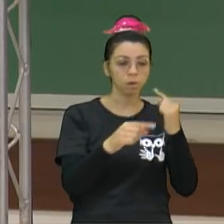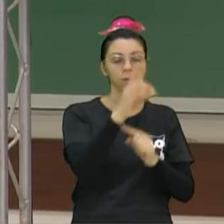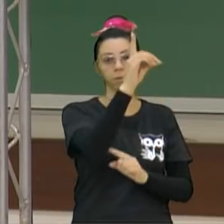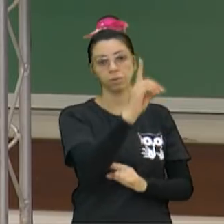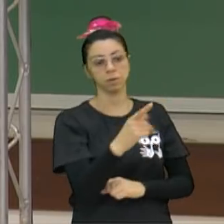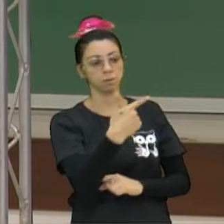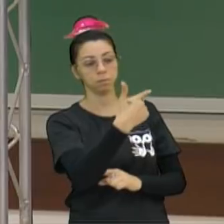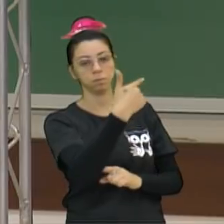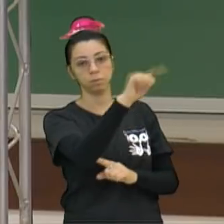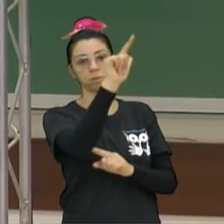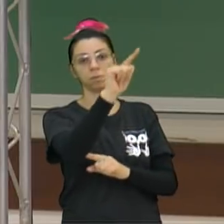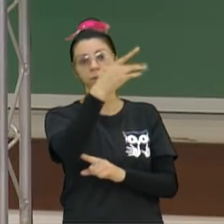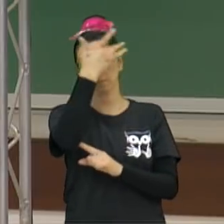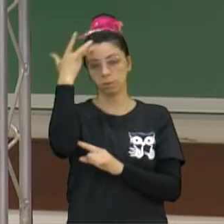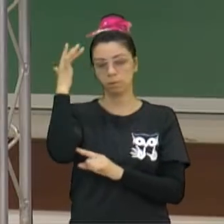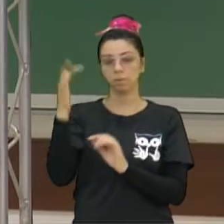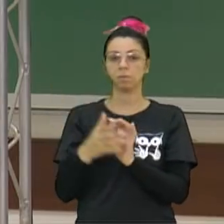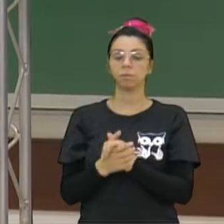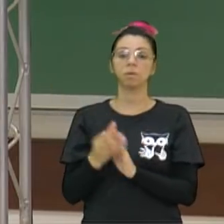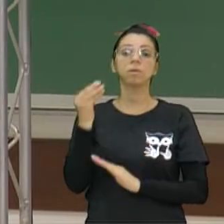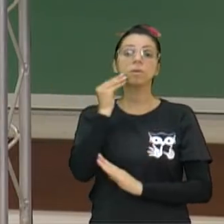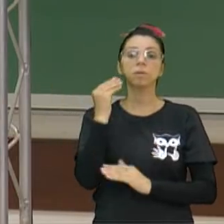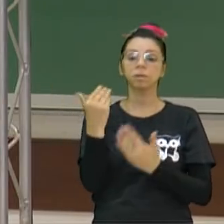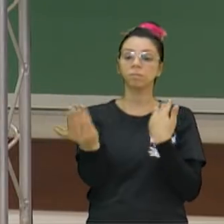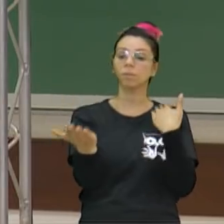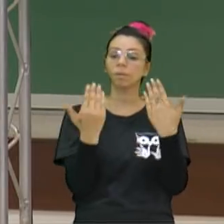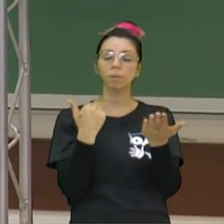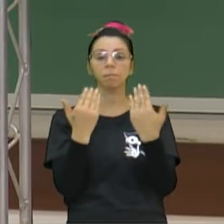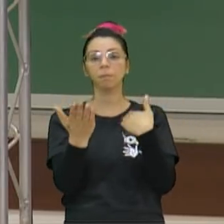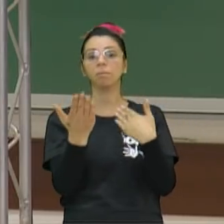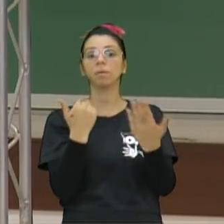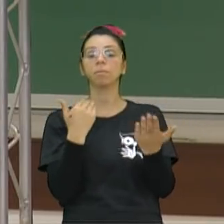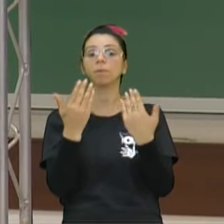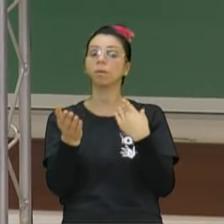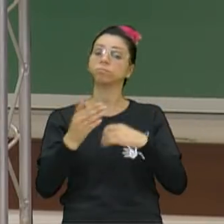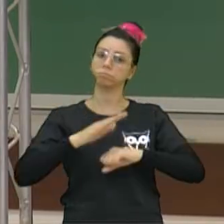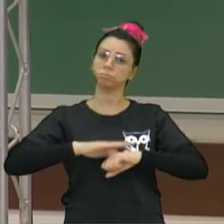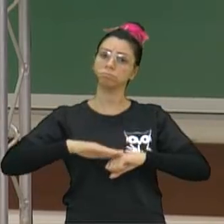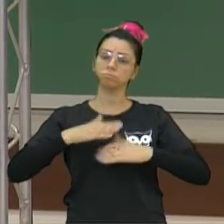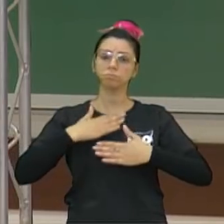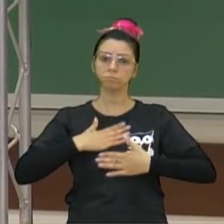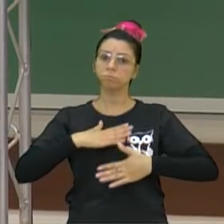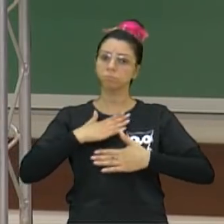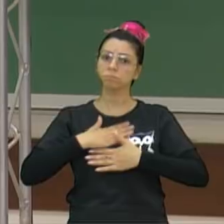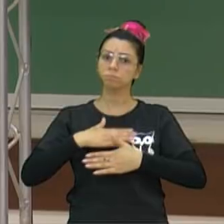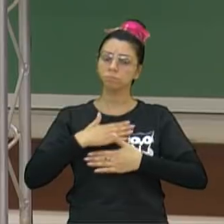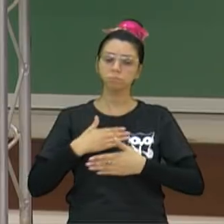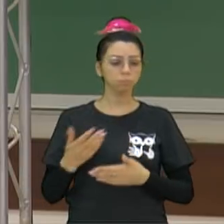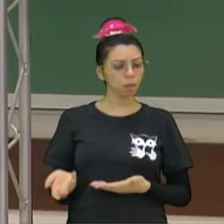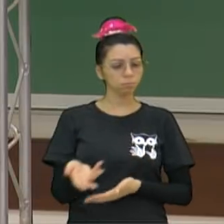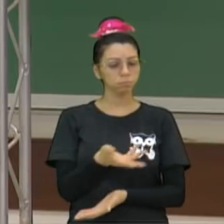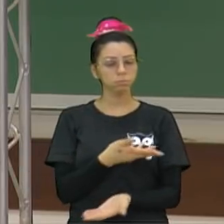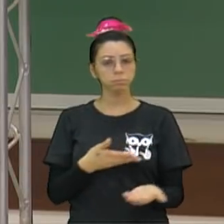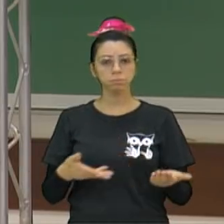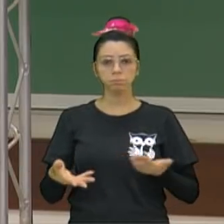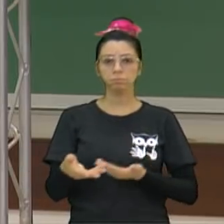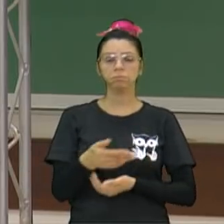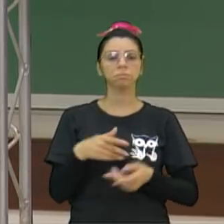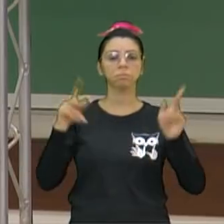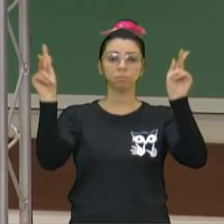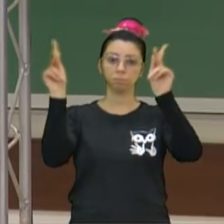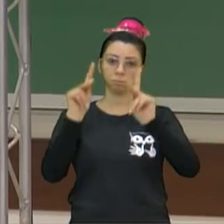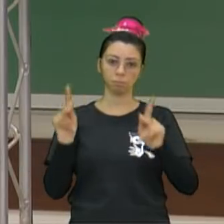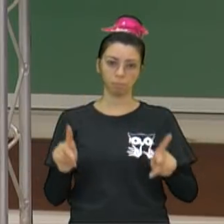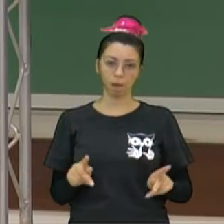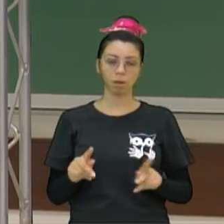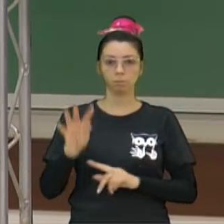pessoas, certo? Então, eu tento dialogar sem também ser ofensivo, né? Tentando ali fazer um acordo de paz para mediar o